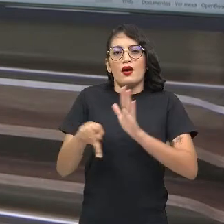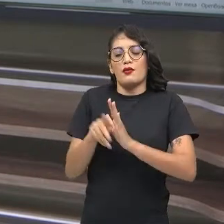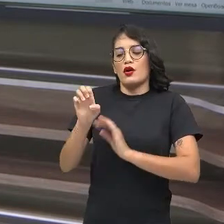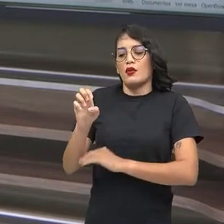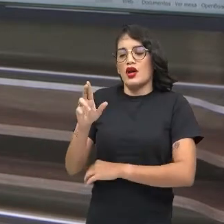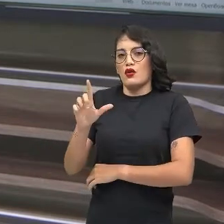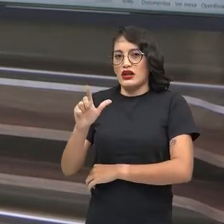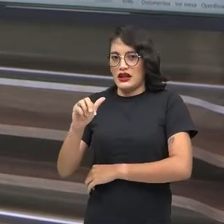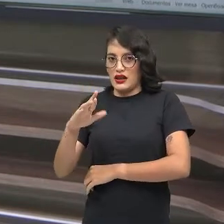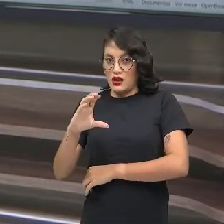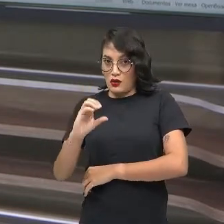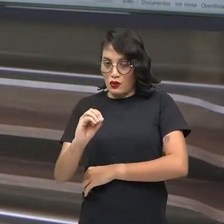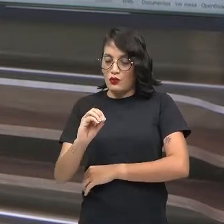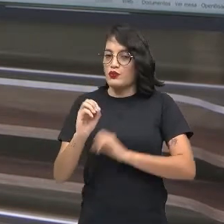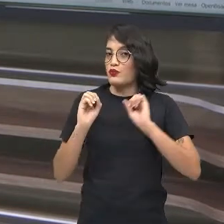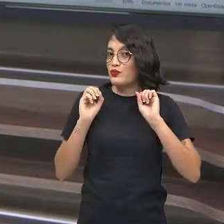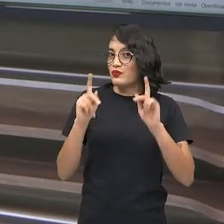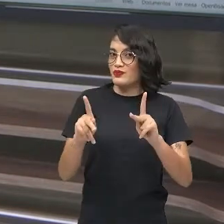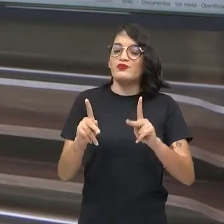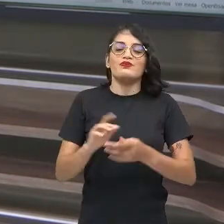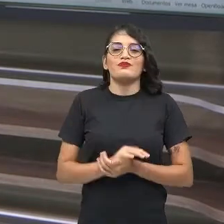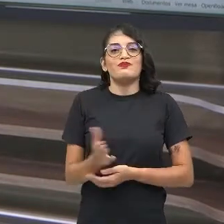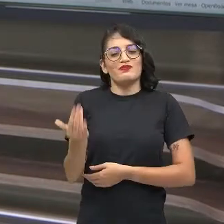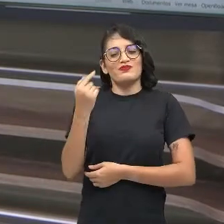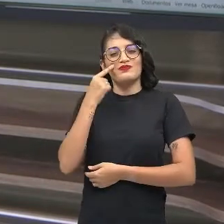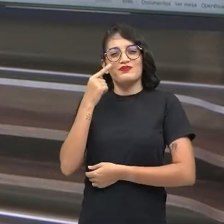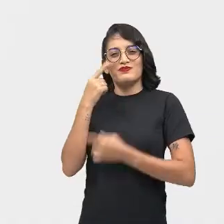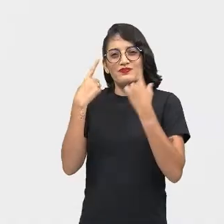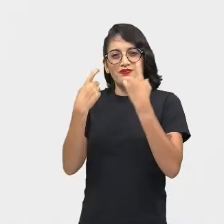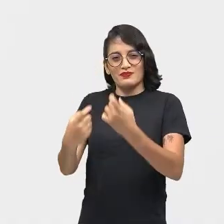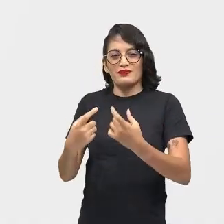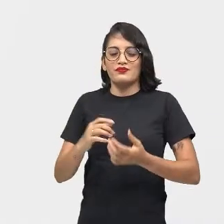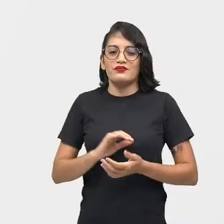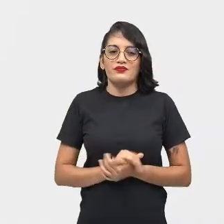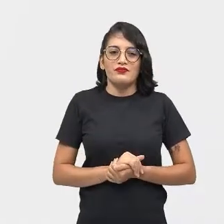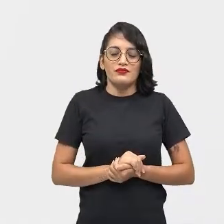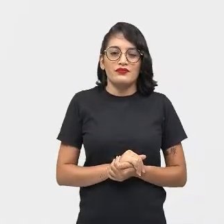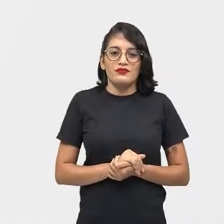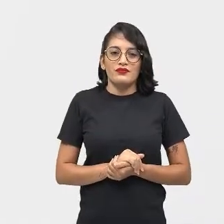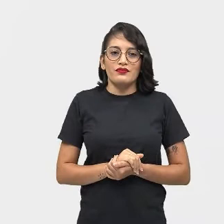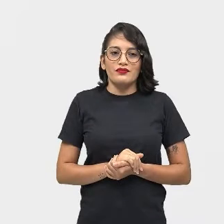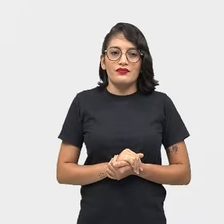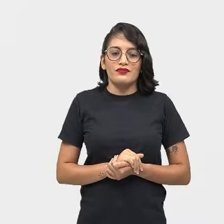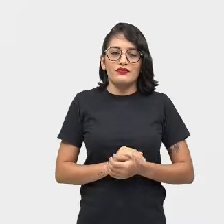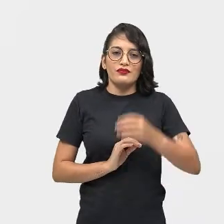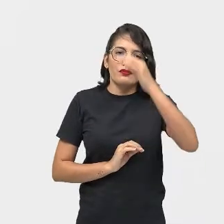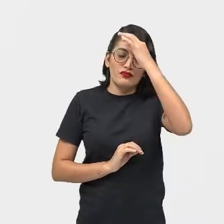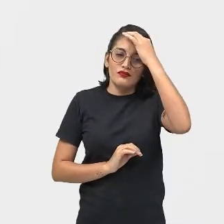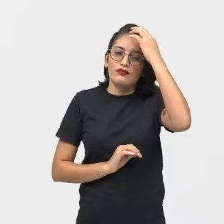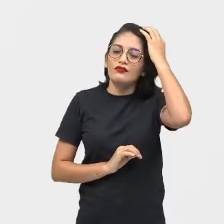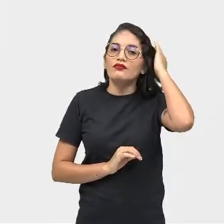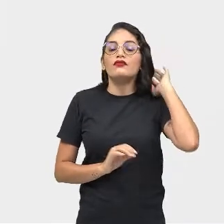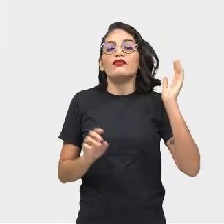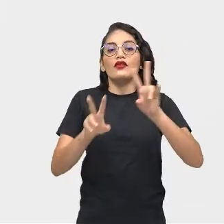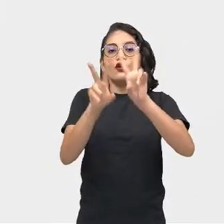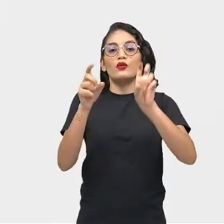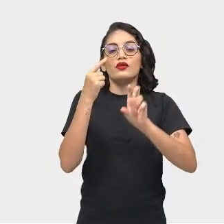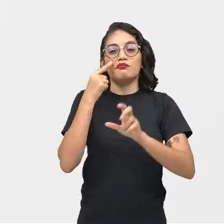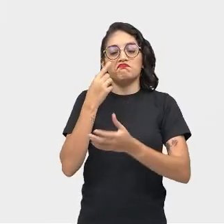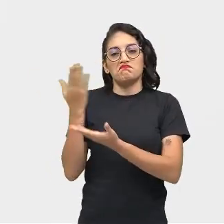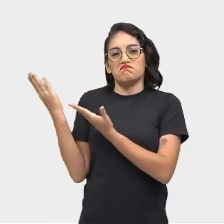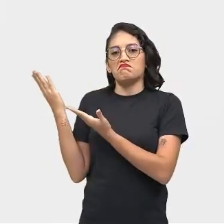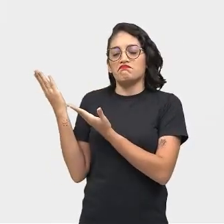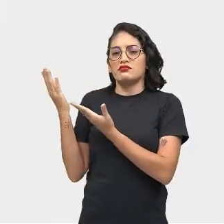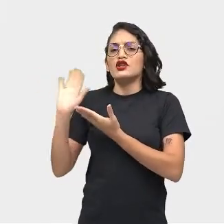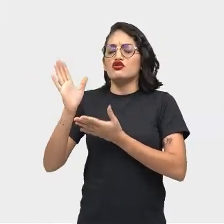Tá bom, queridos? Vamos então observando um pouco mais. Olha o que nós temos. Vamos lá então, porque nós temos o seguinte agora. Olha, nós já